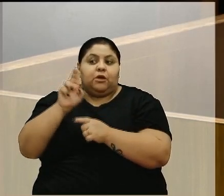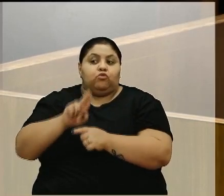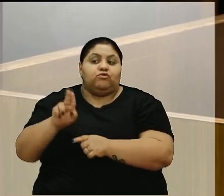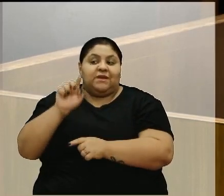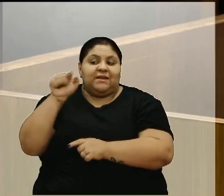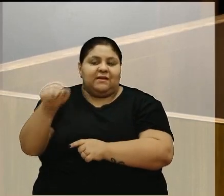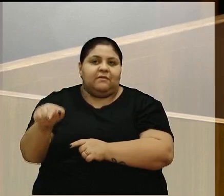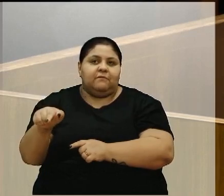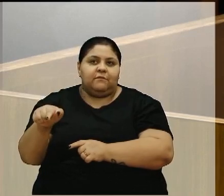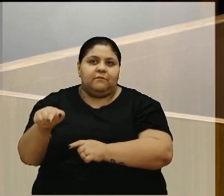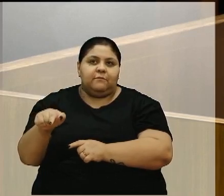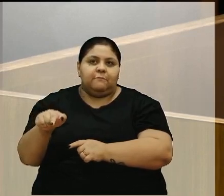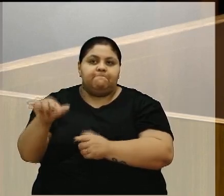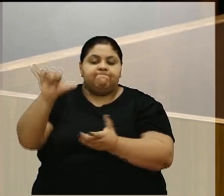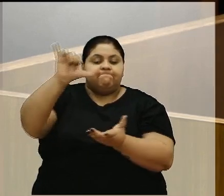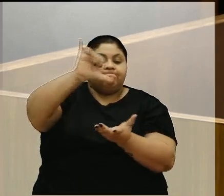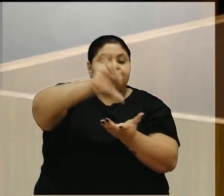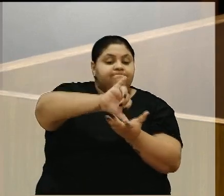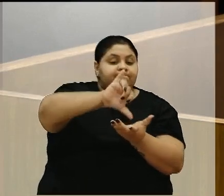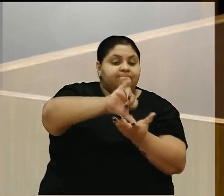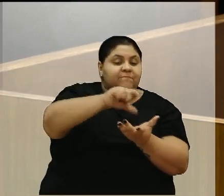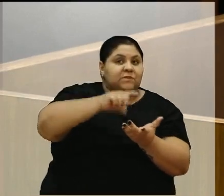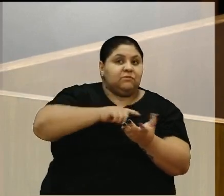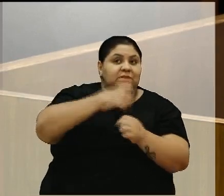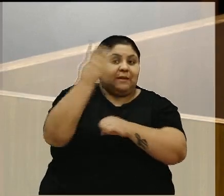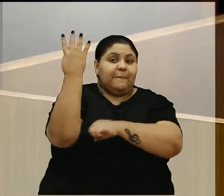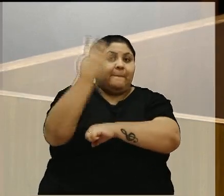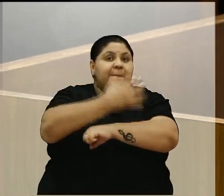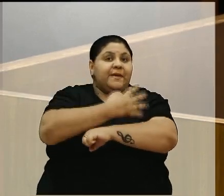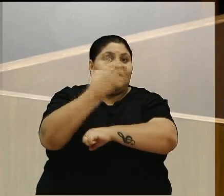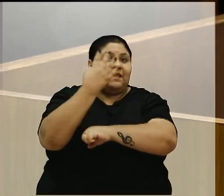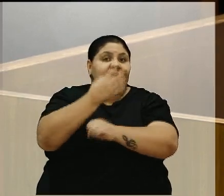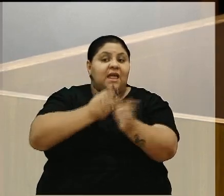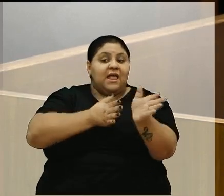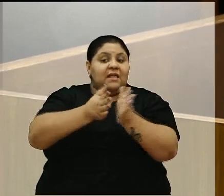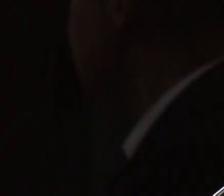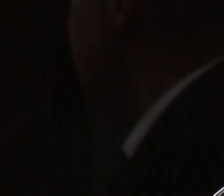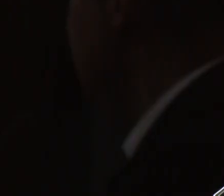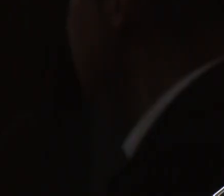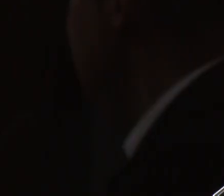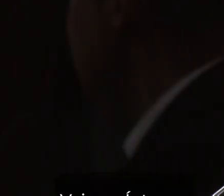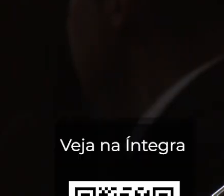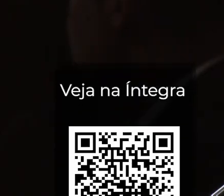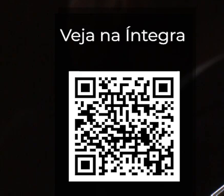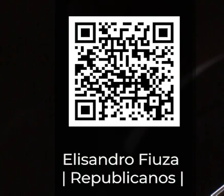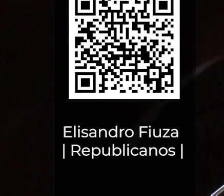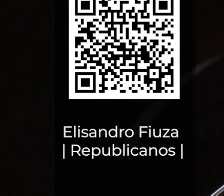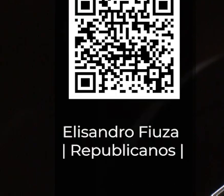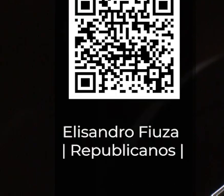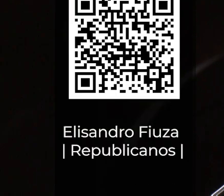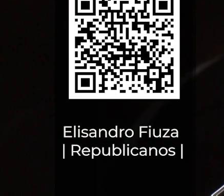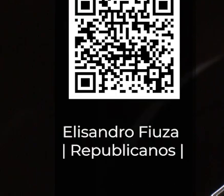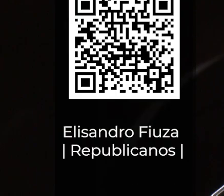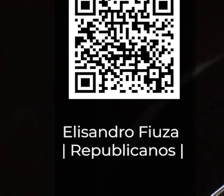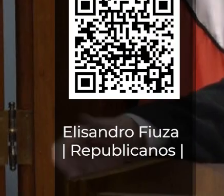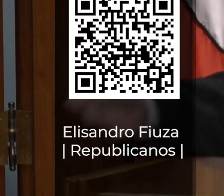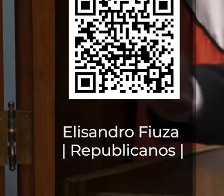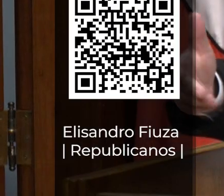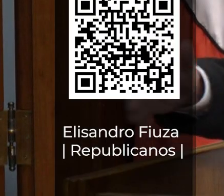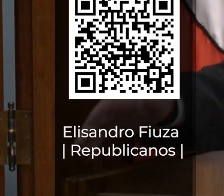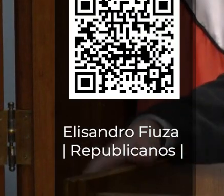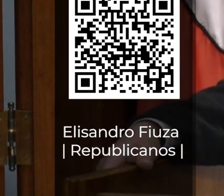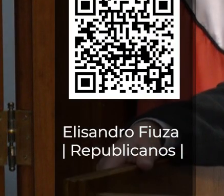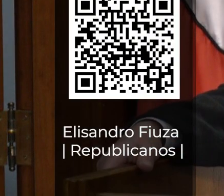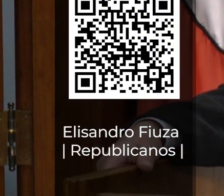que é uma rodovia, não tem pedágios, é acessível para outros municípios. Já Elisandro Fioza ressaltou a necessidade da